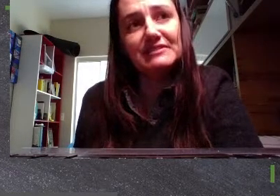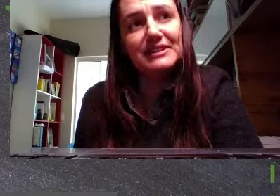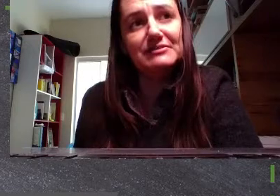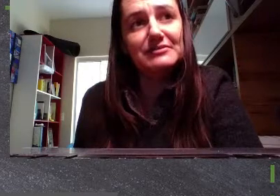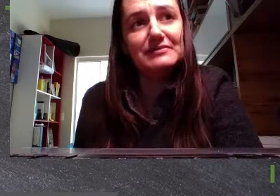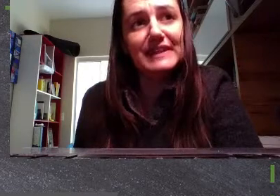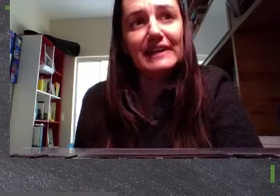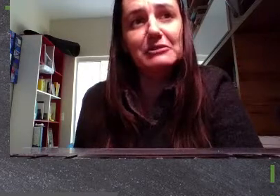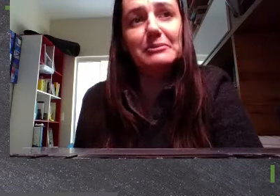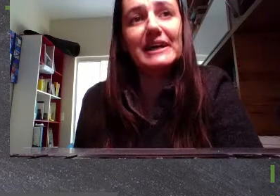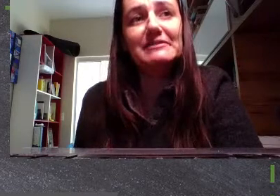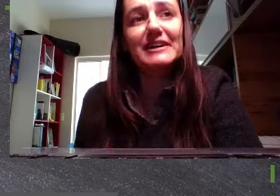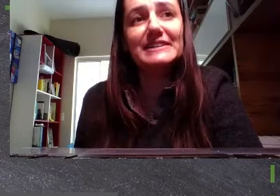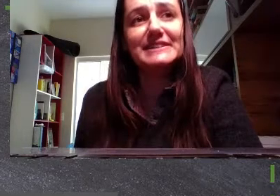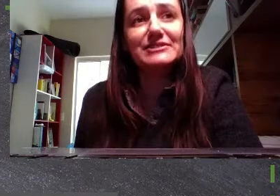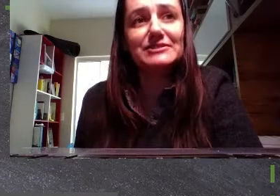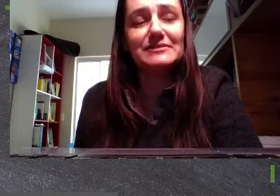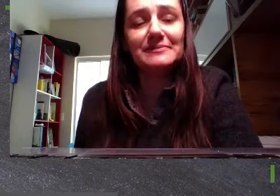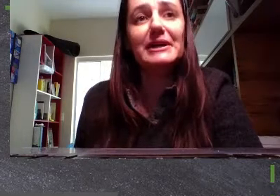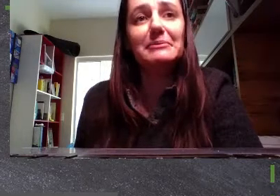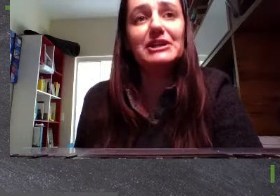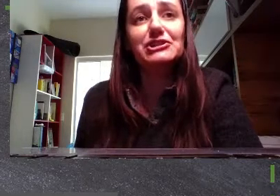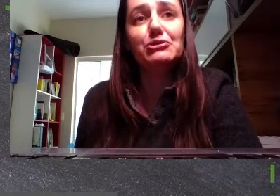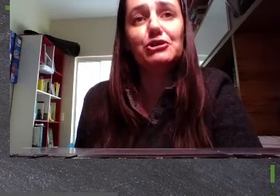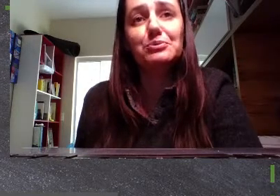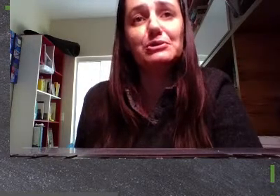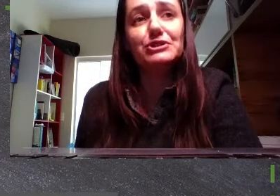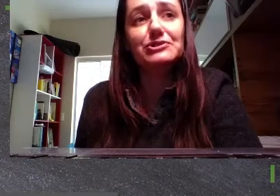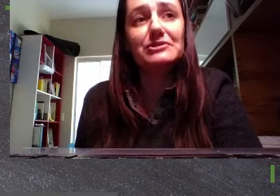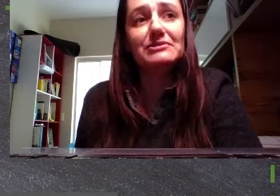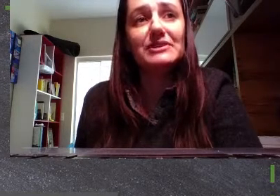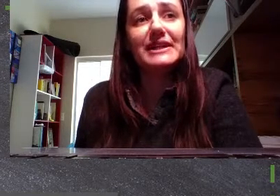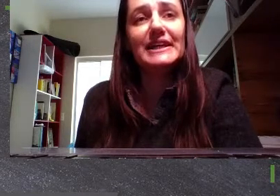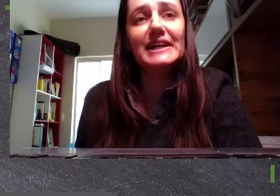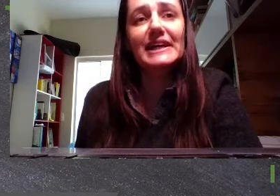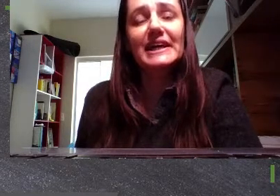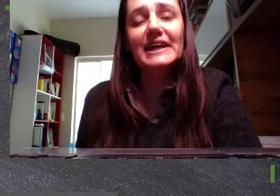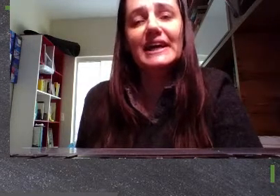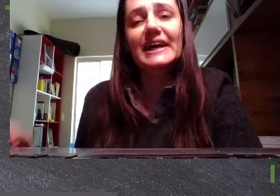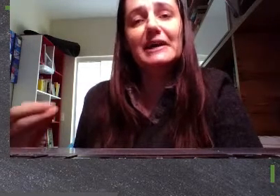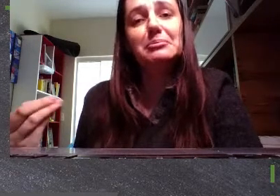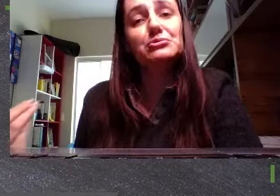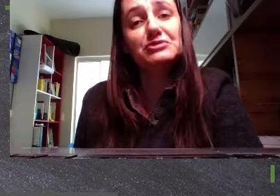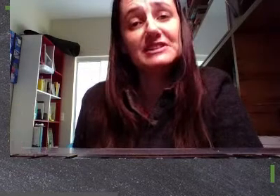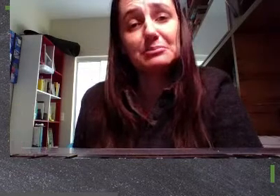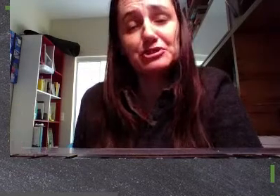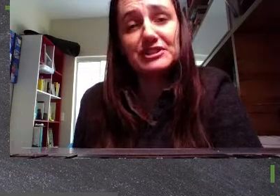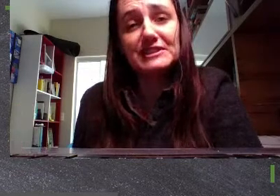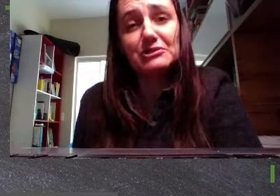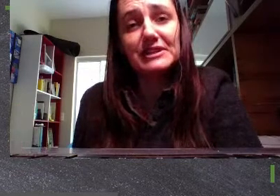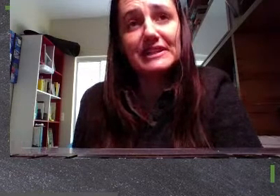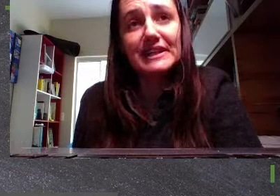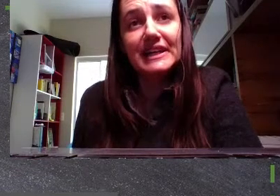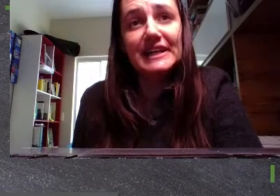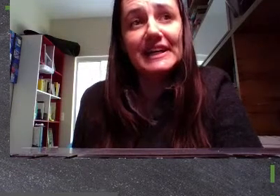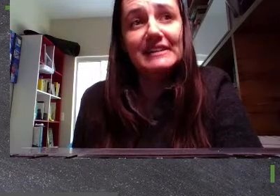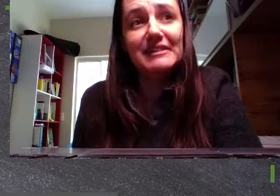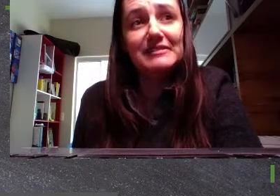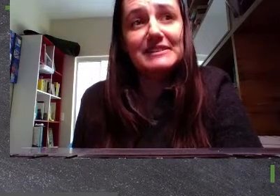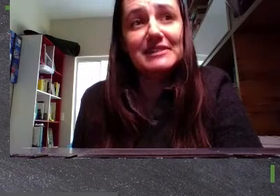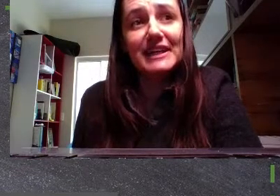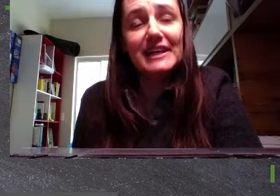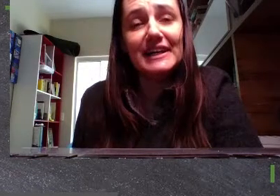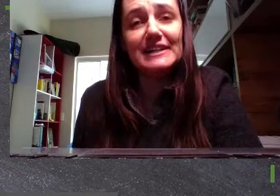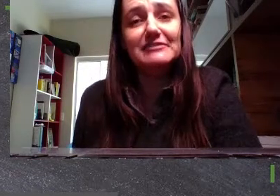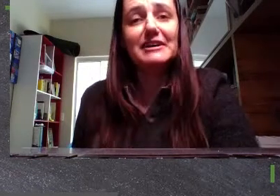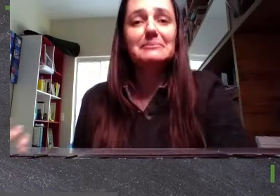o outro ser vivo, né? Como é que ele faz isso? Primeiramente, é o corpo lúteo que produz essa progesterona e ele